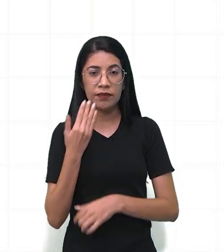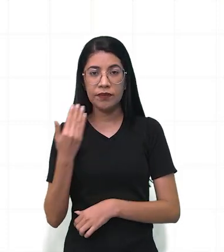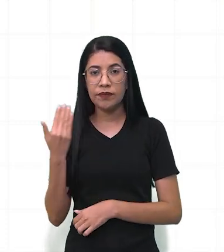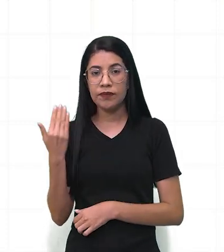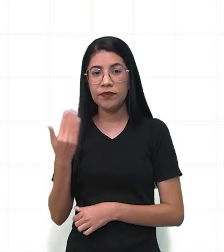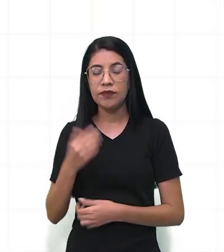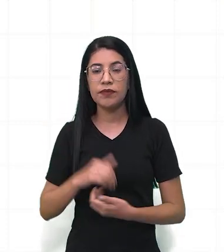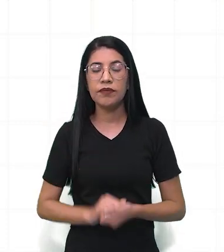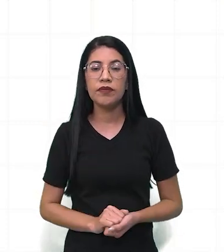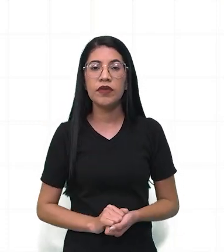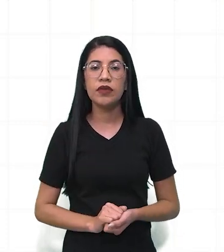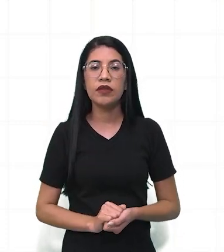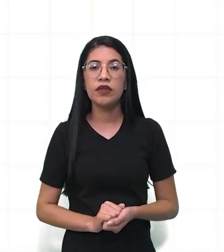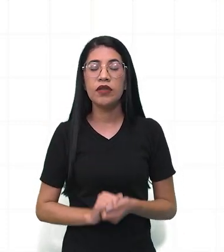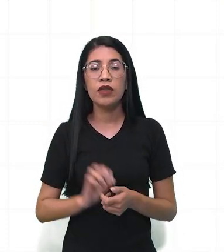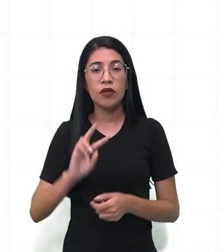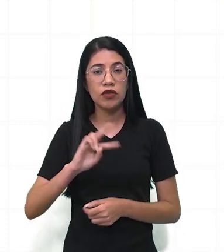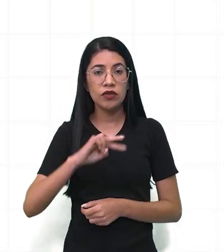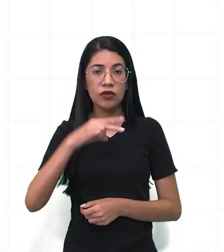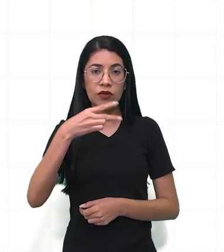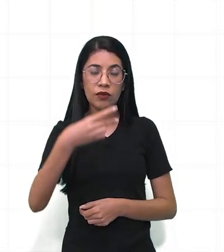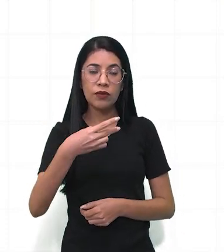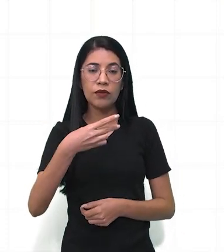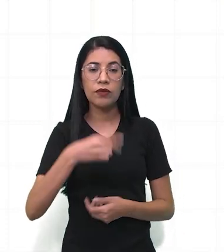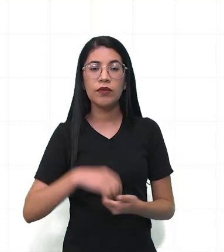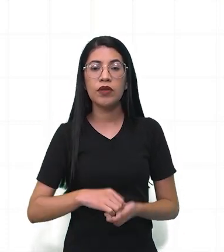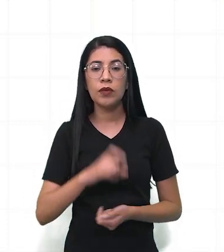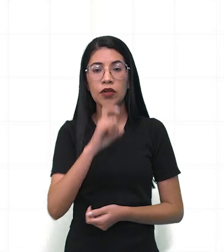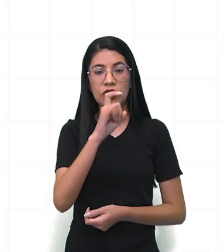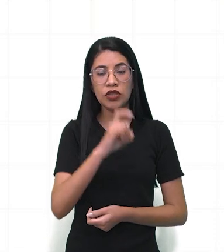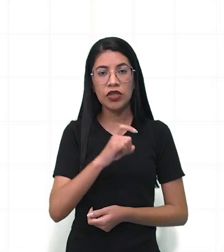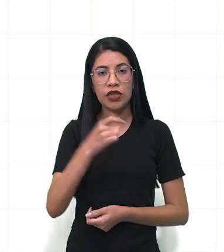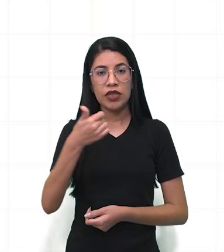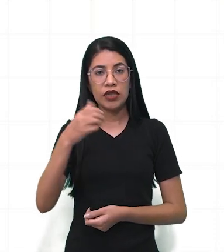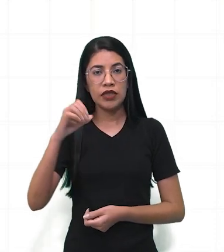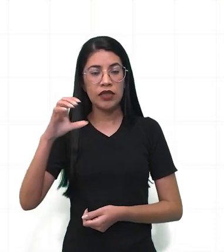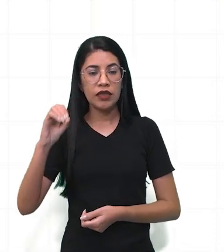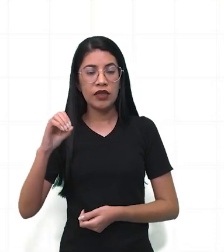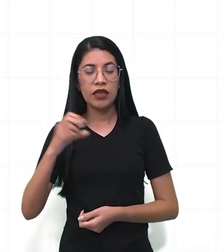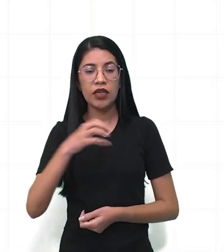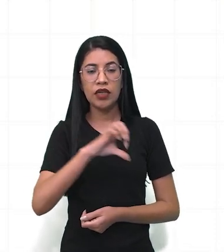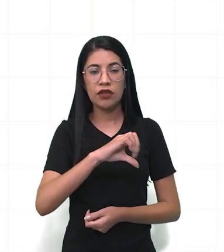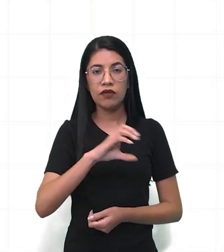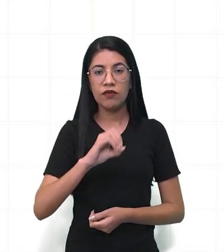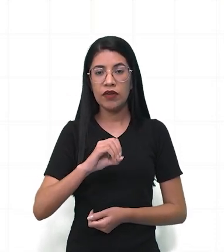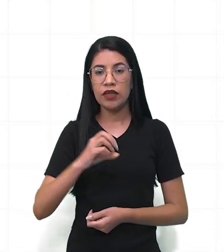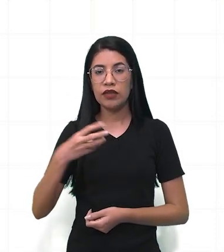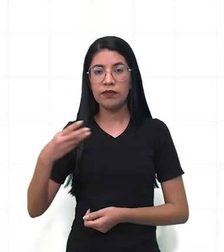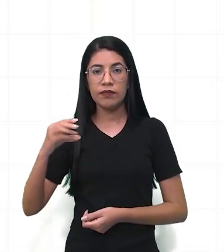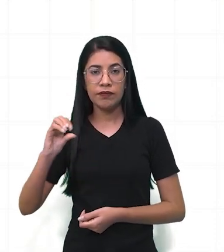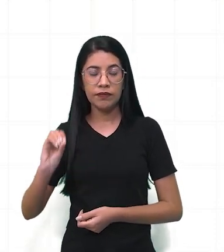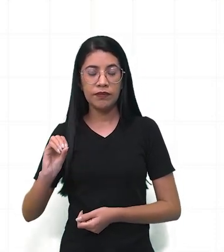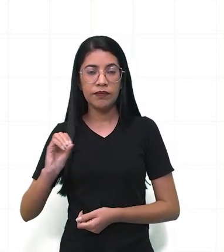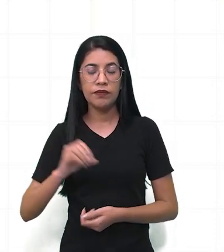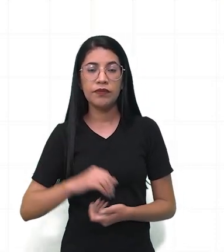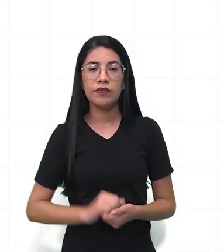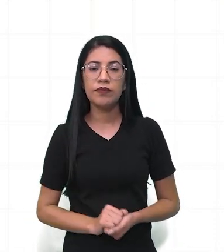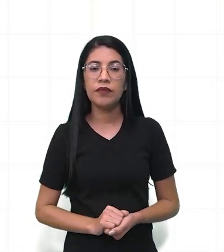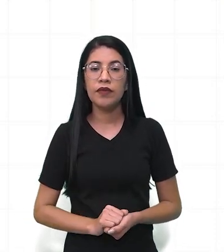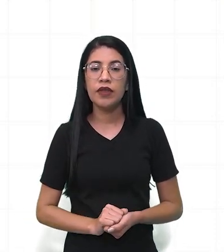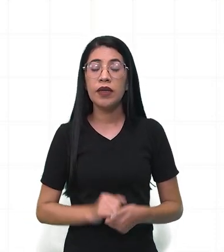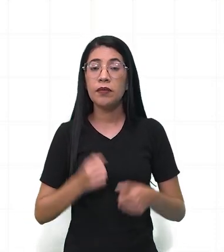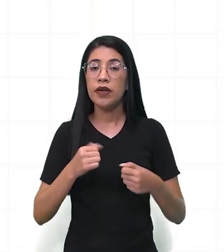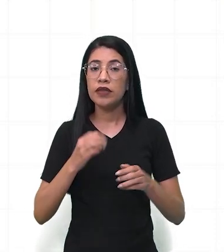inverteu, ó. X é o 100% e 90 corresponde ao 30%. E nós queremos saber qual o valor de X,